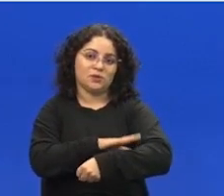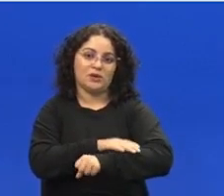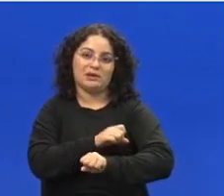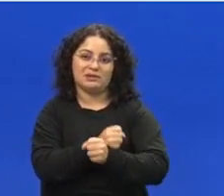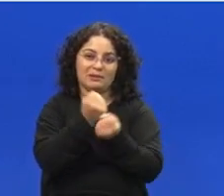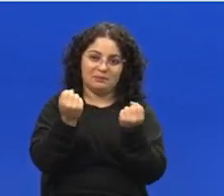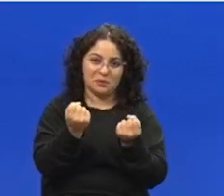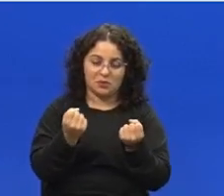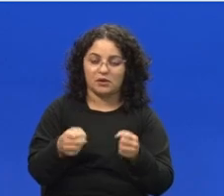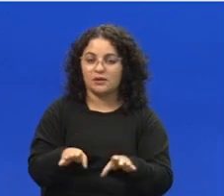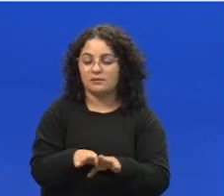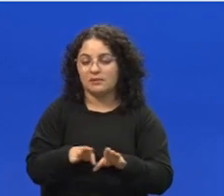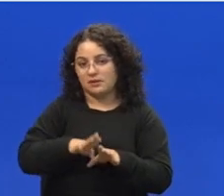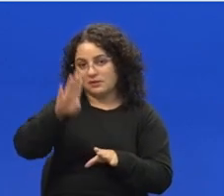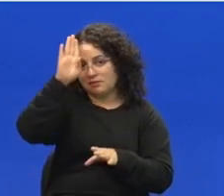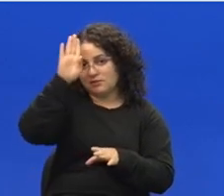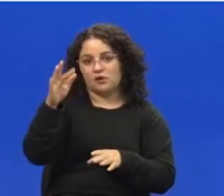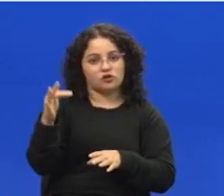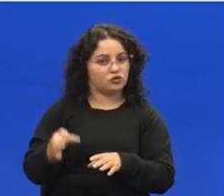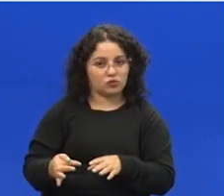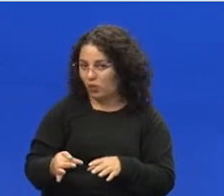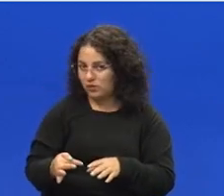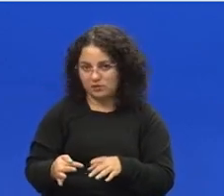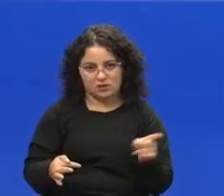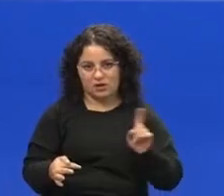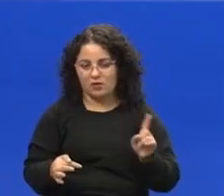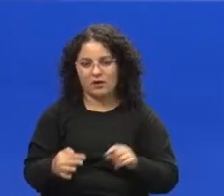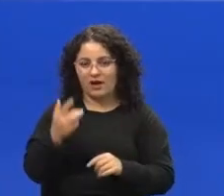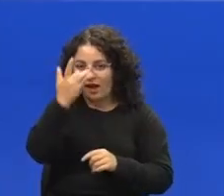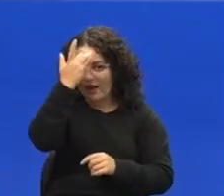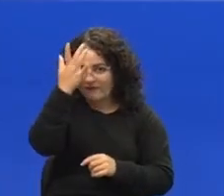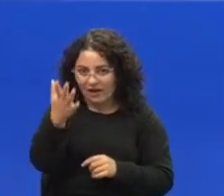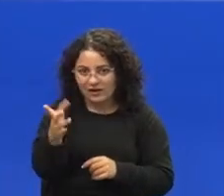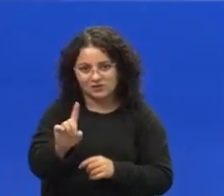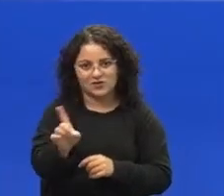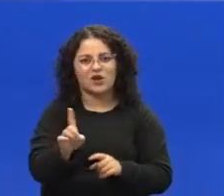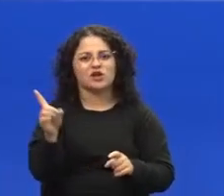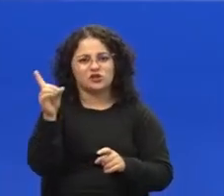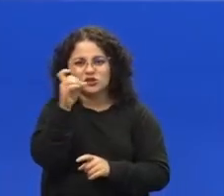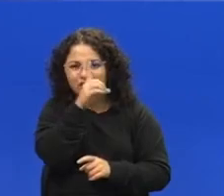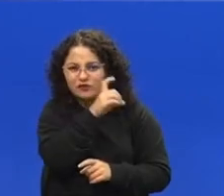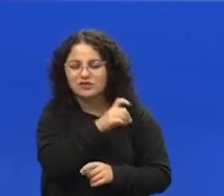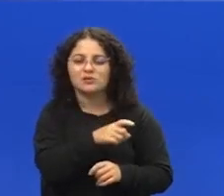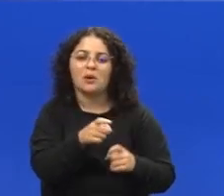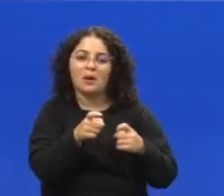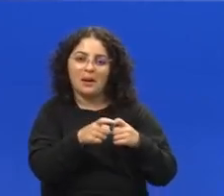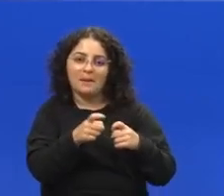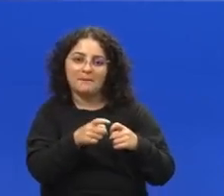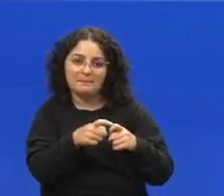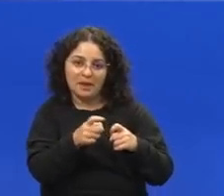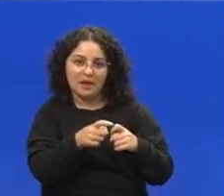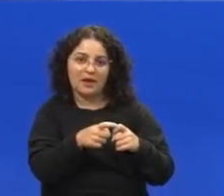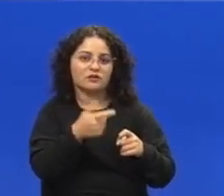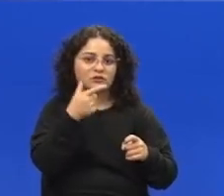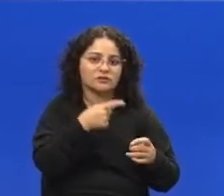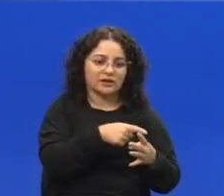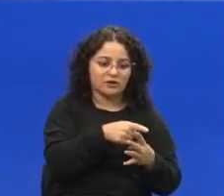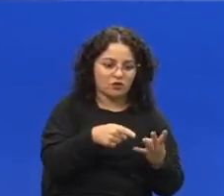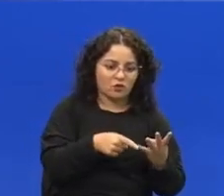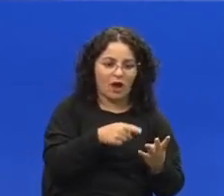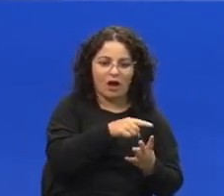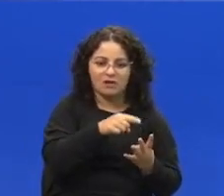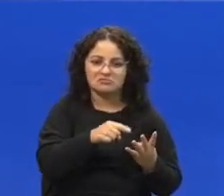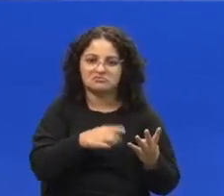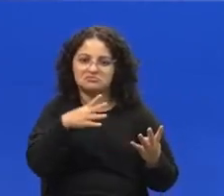à fratura e, de preferência, sem dor. Não é fácil, é difícil o ortopedista chegar em todos esses 4